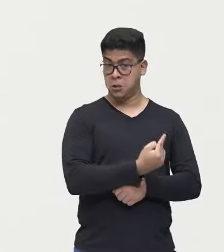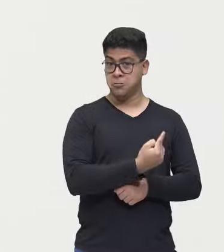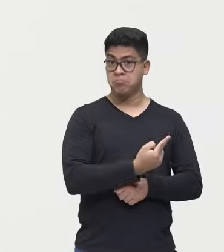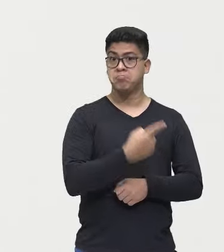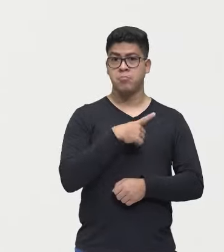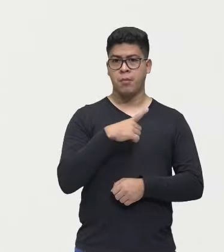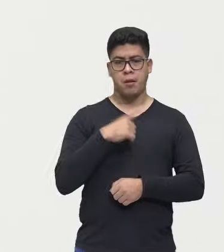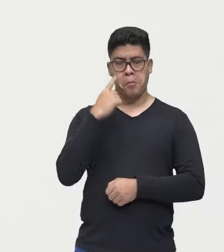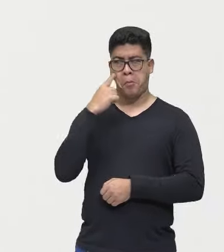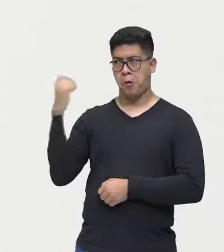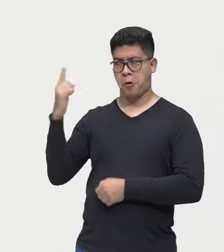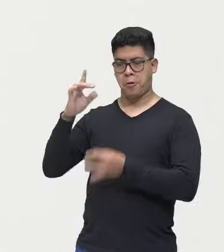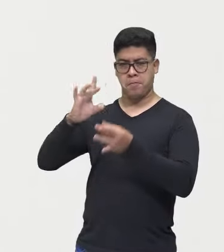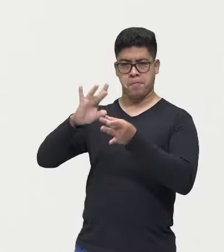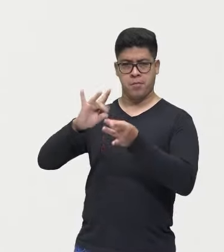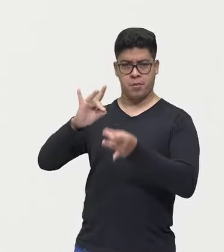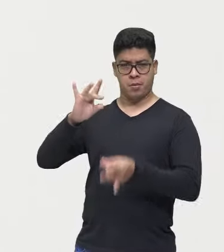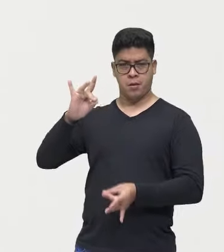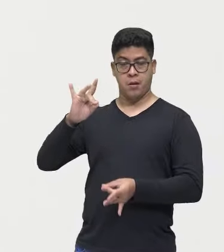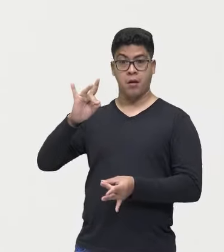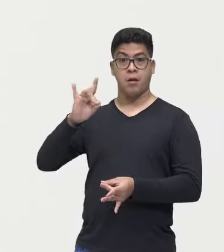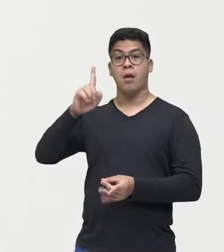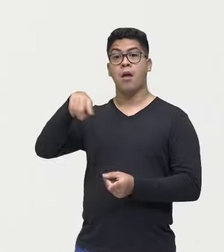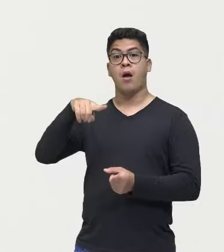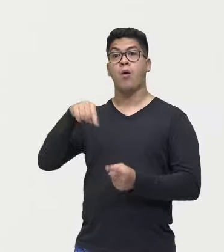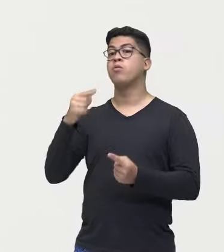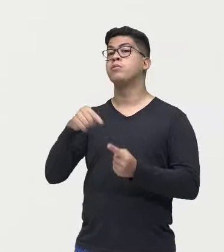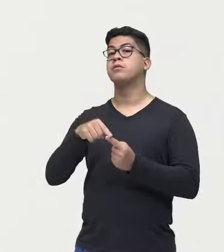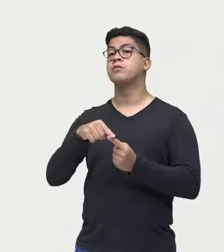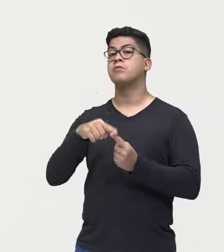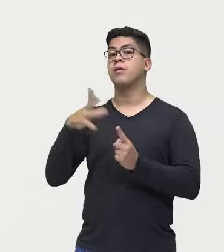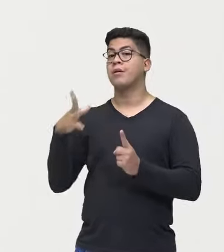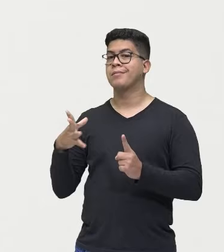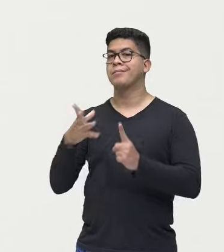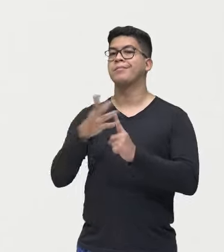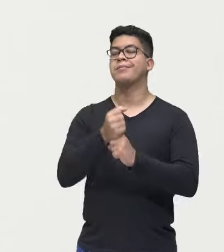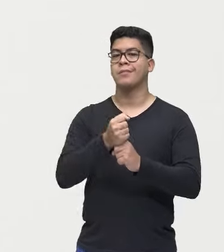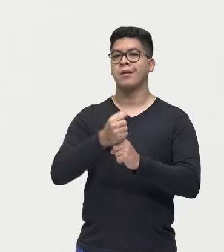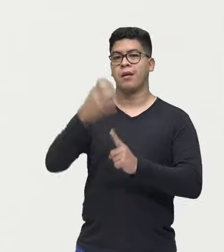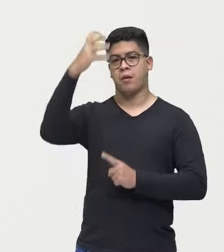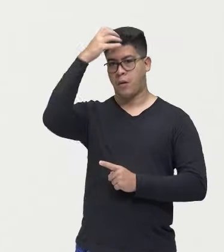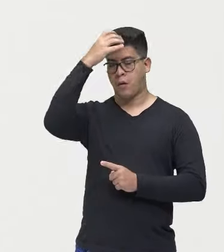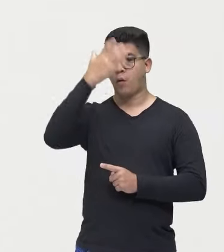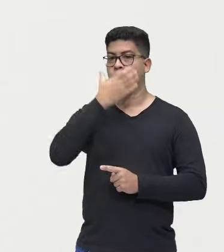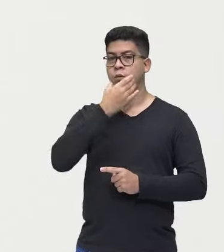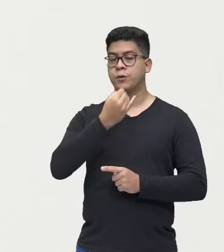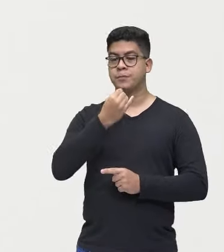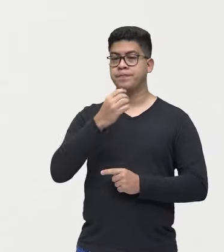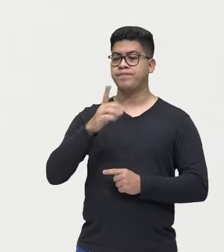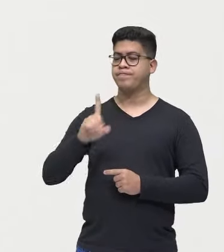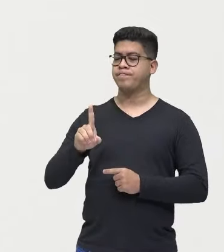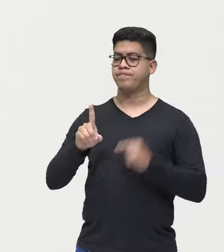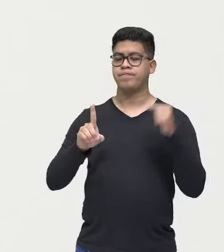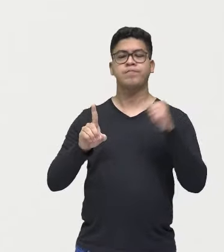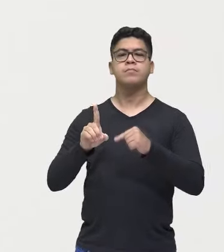e o objetivo principal é o quê? Dar checkmate no rei adversário. Gabarito da questão